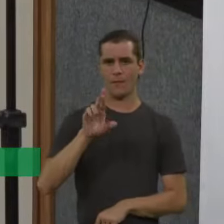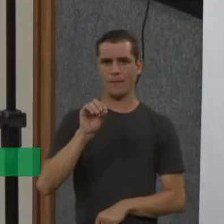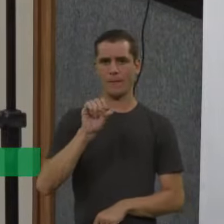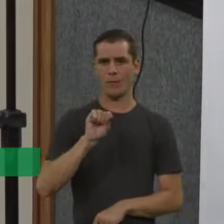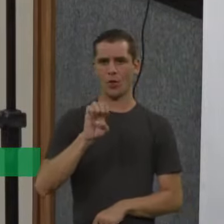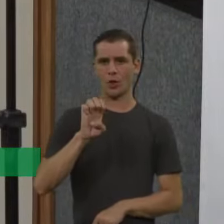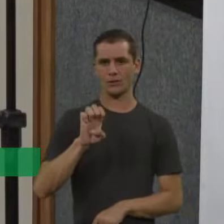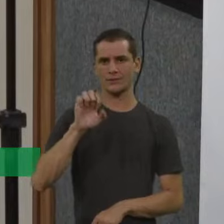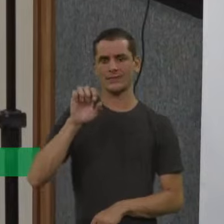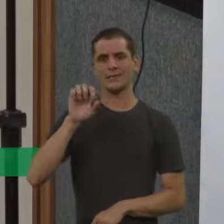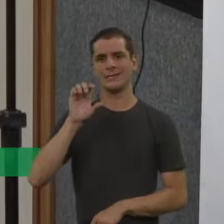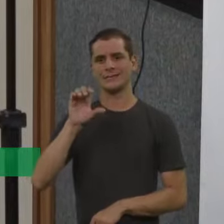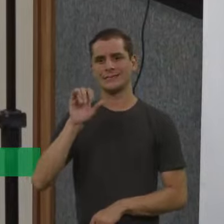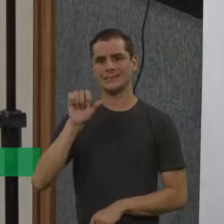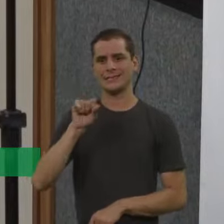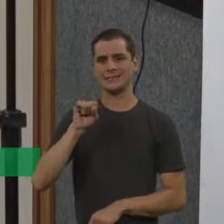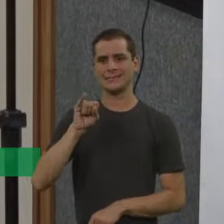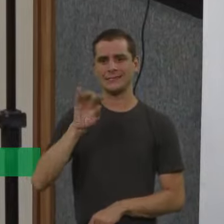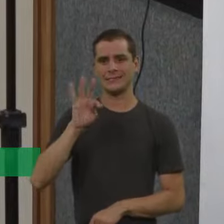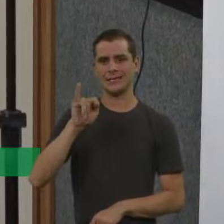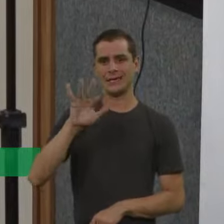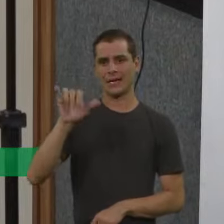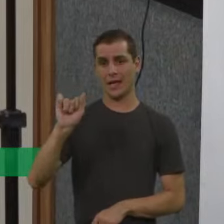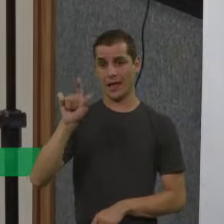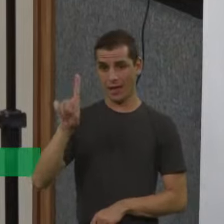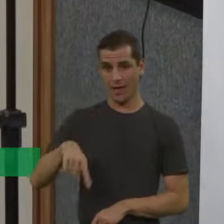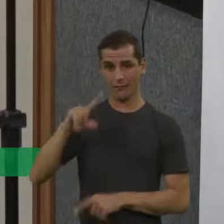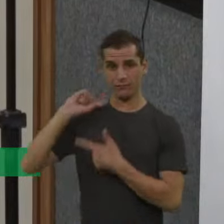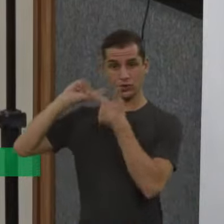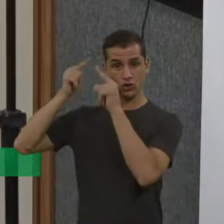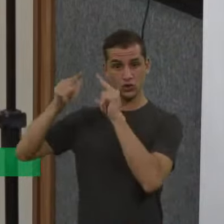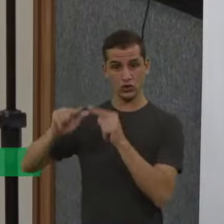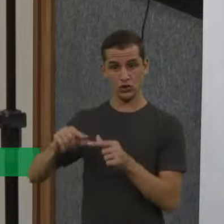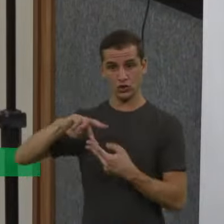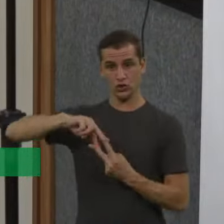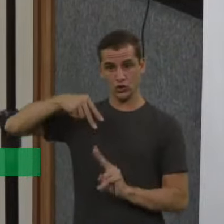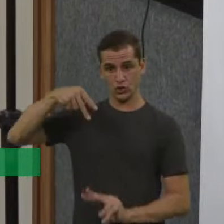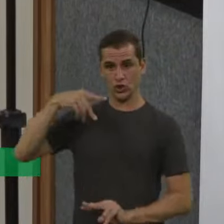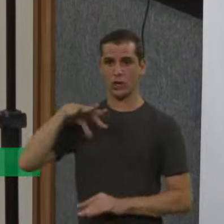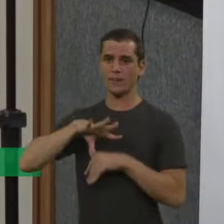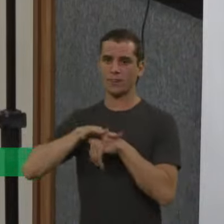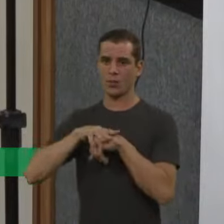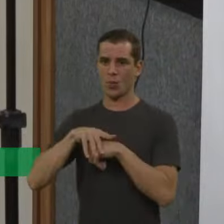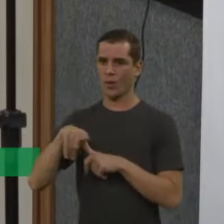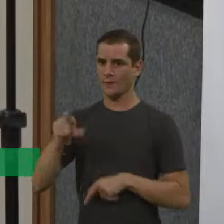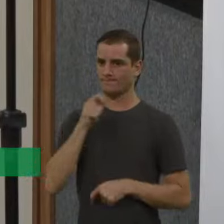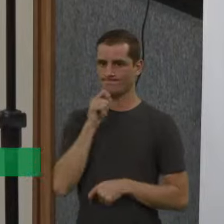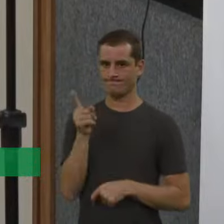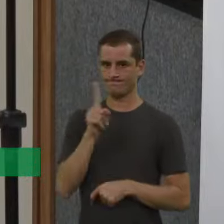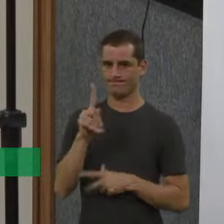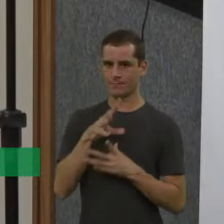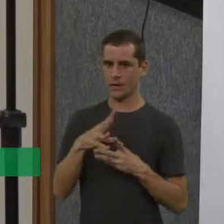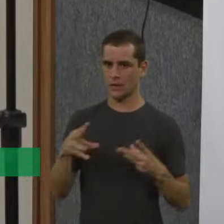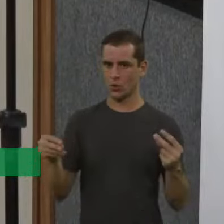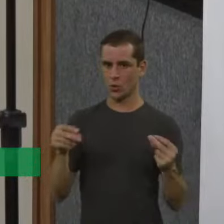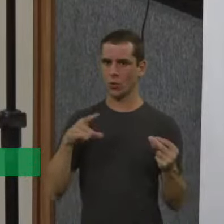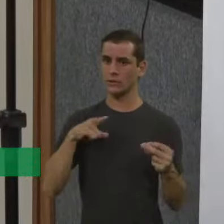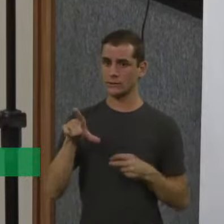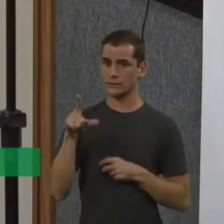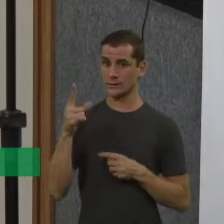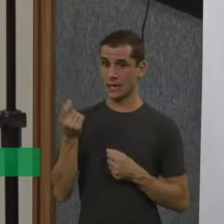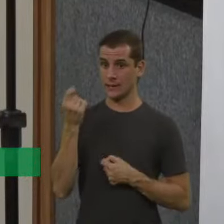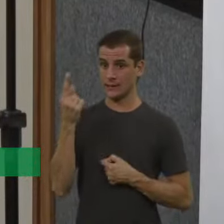rara, progressiva, ainda não tem cura, e das doenças genéticas raras existentes, ela é a